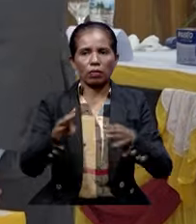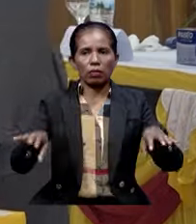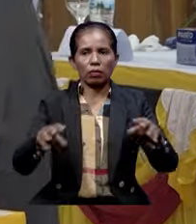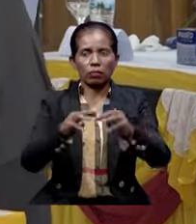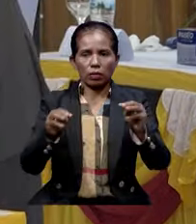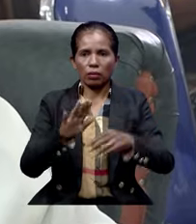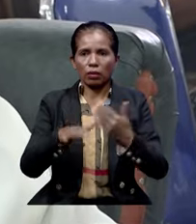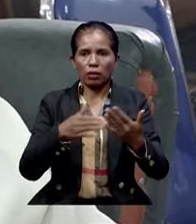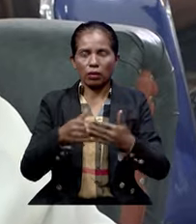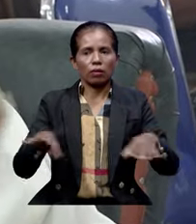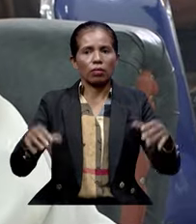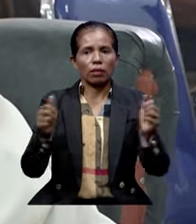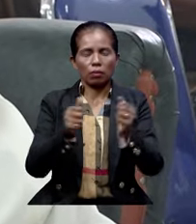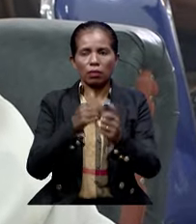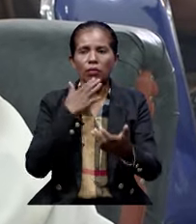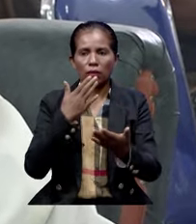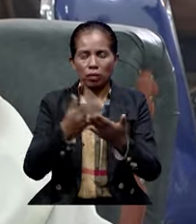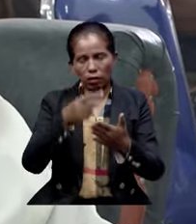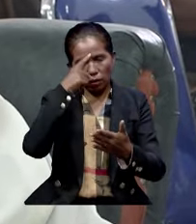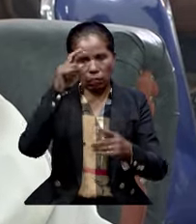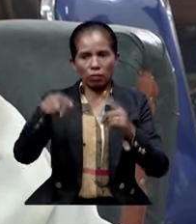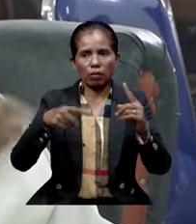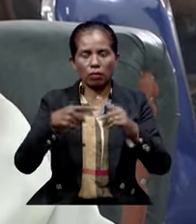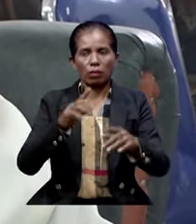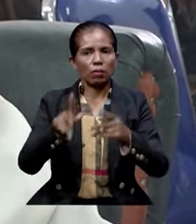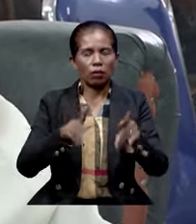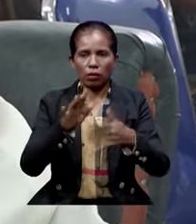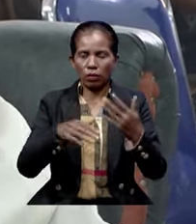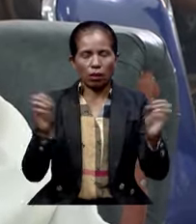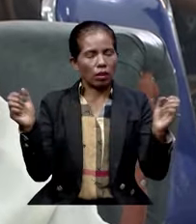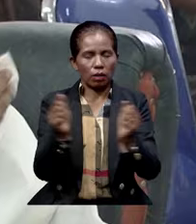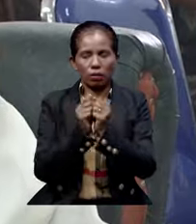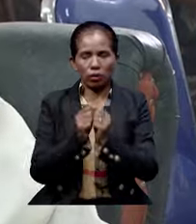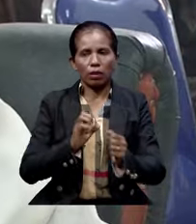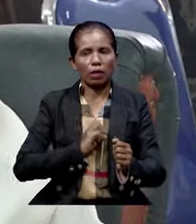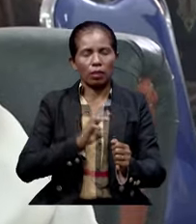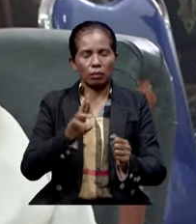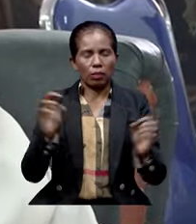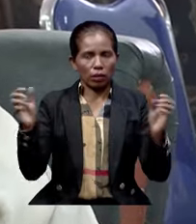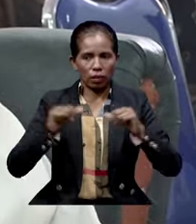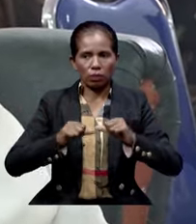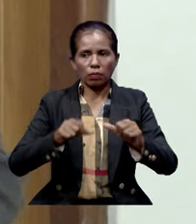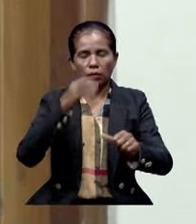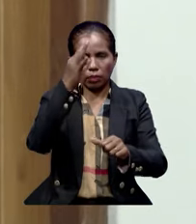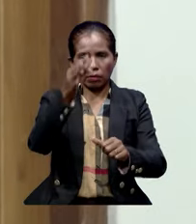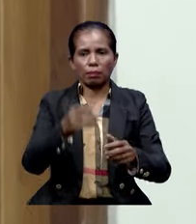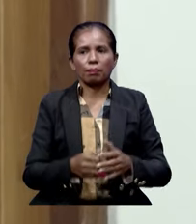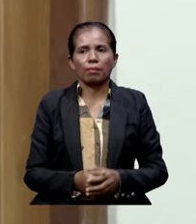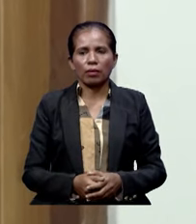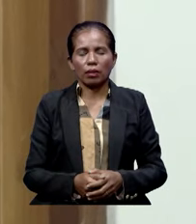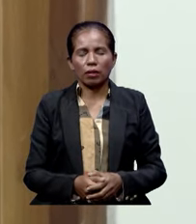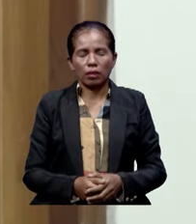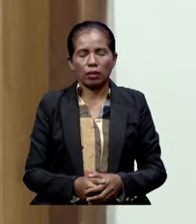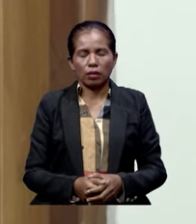Sira, ato serviço o máximo, tamba banhira, entidade Xoto, Lahamoto, Ermeira C, Laba Oen. Senhor presidente